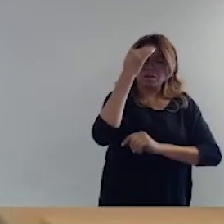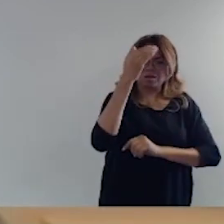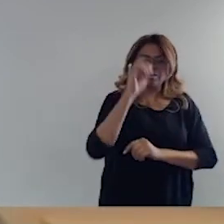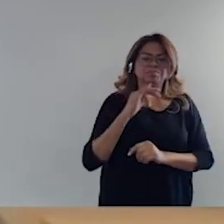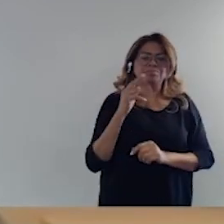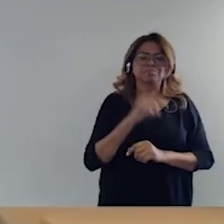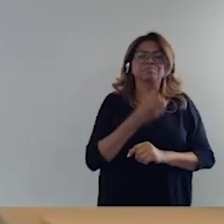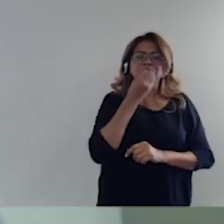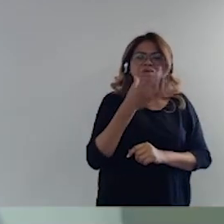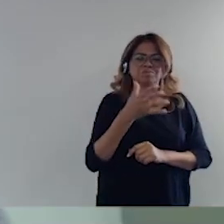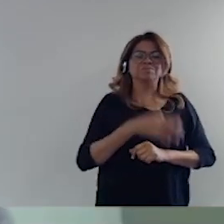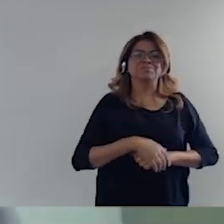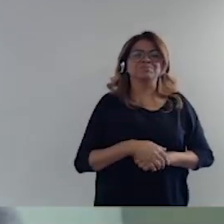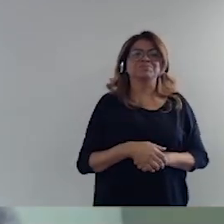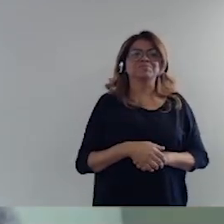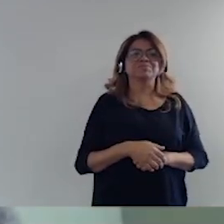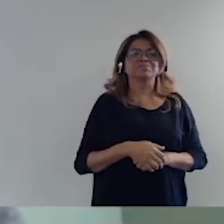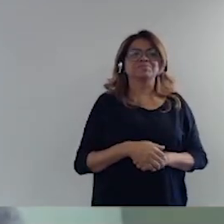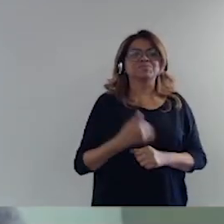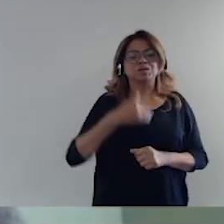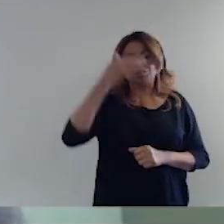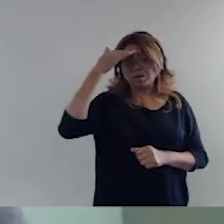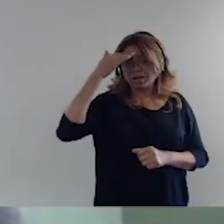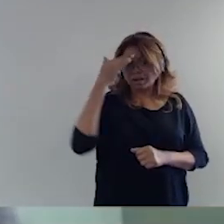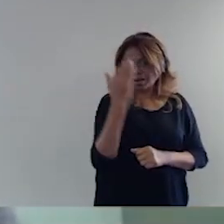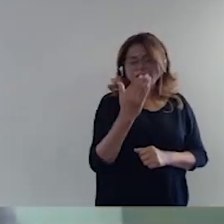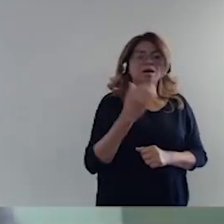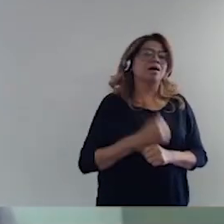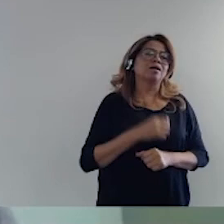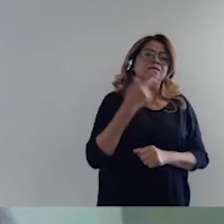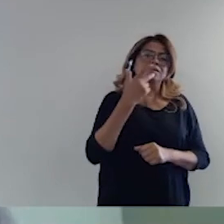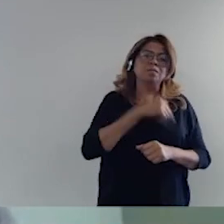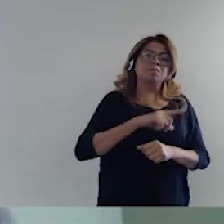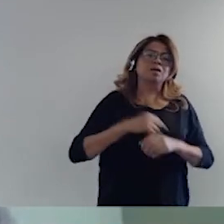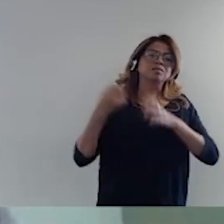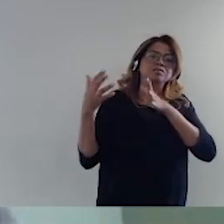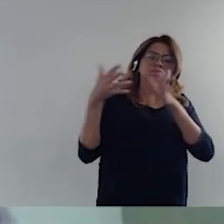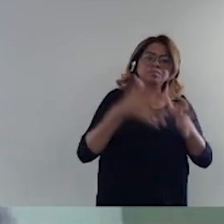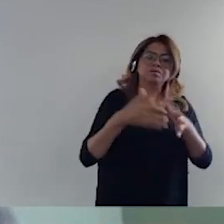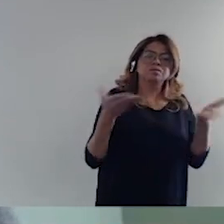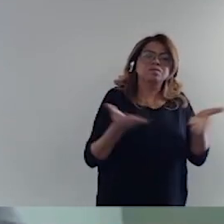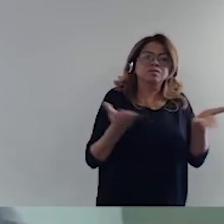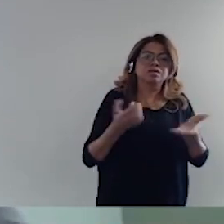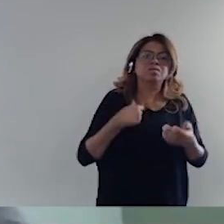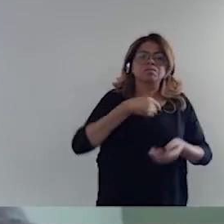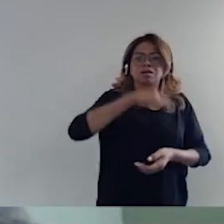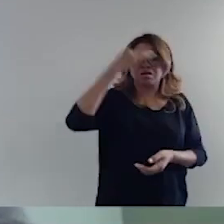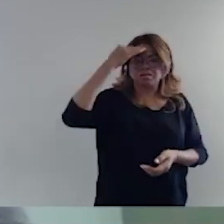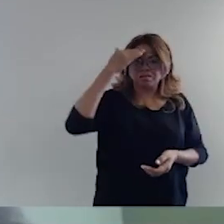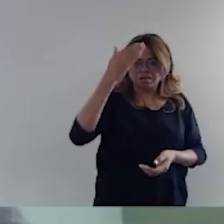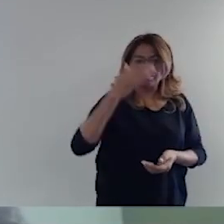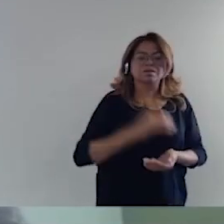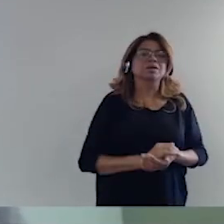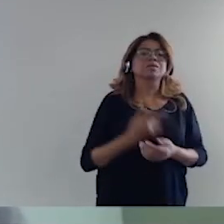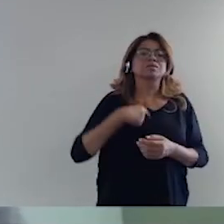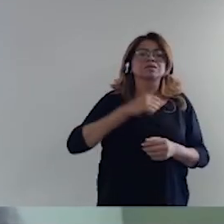viu? Obrigado. Igualmente, agradecemos as ilustres participações